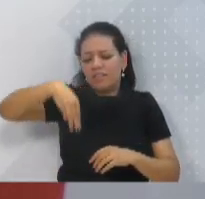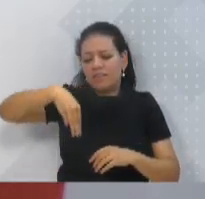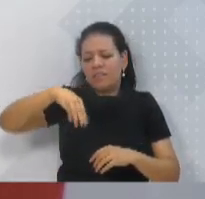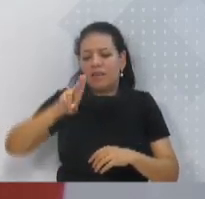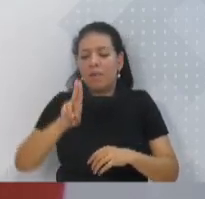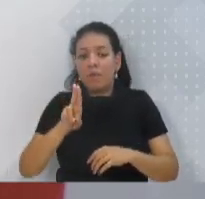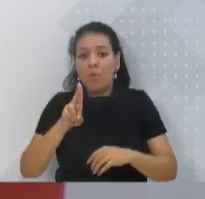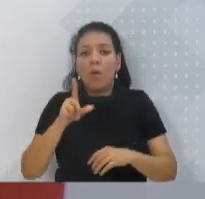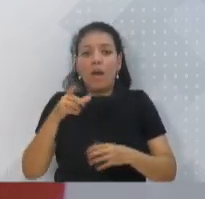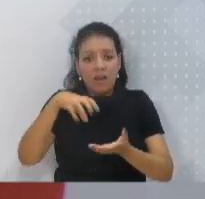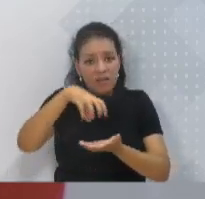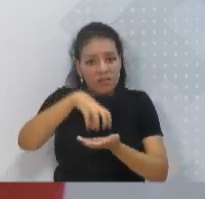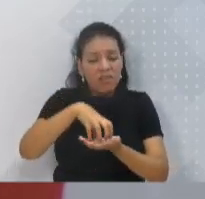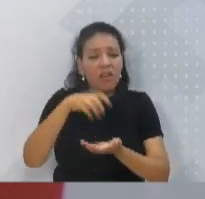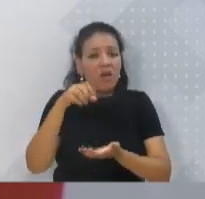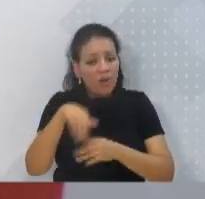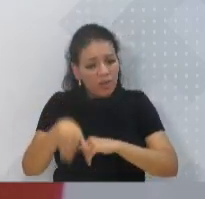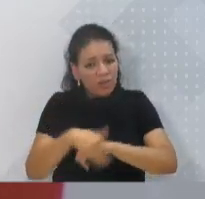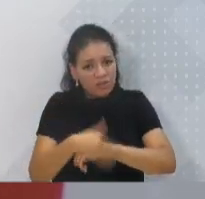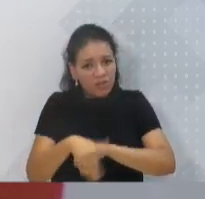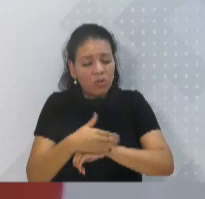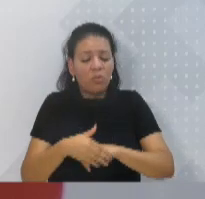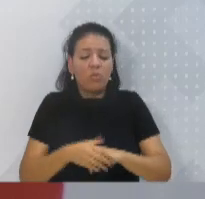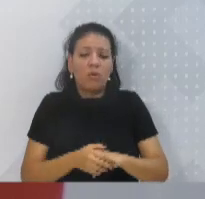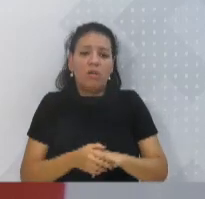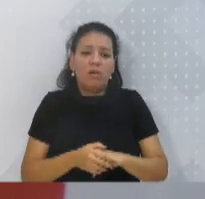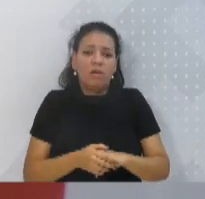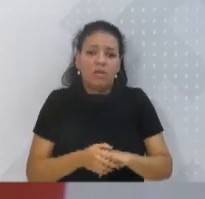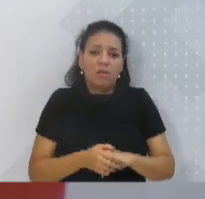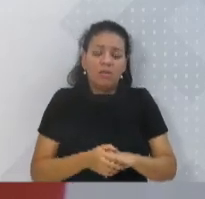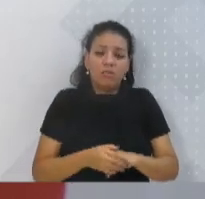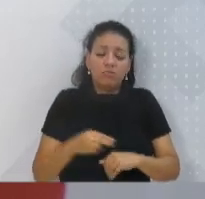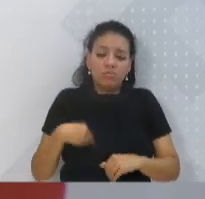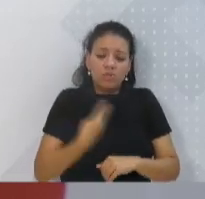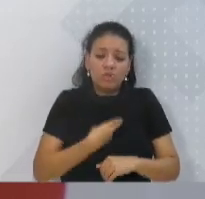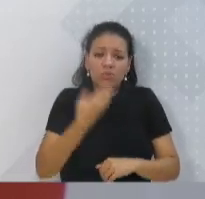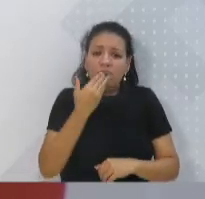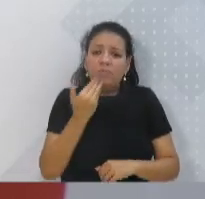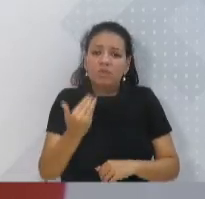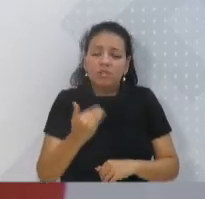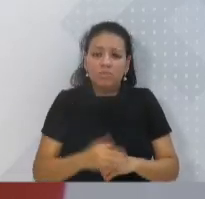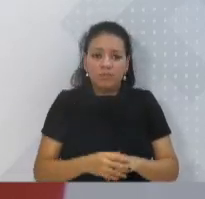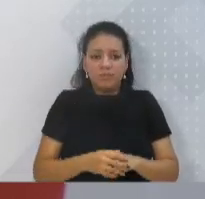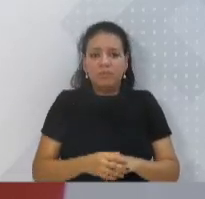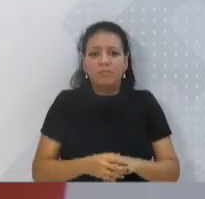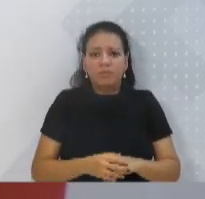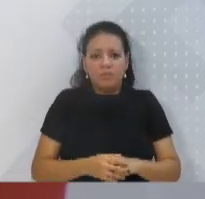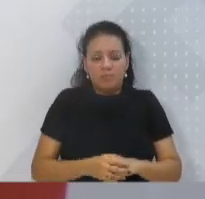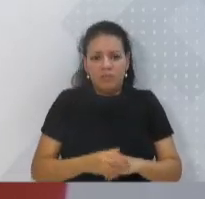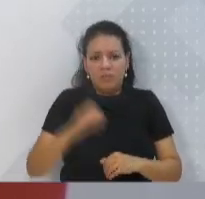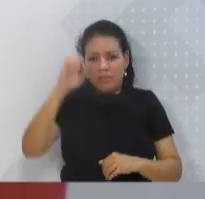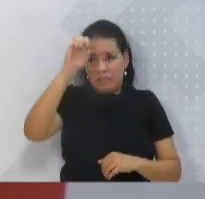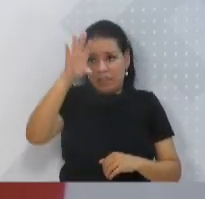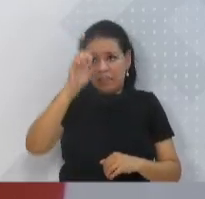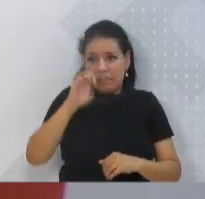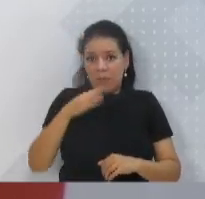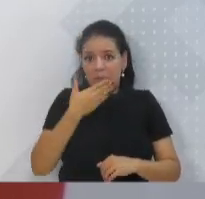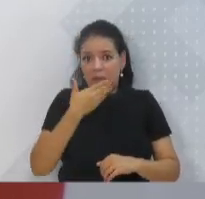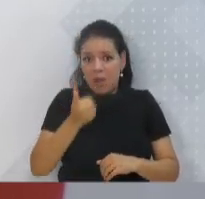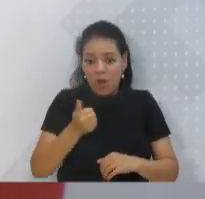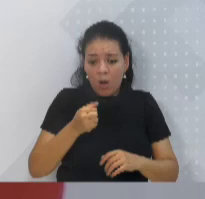que eu mencionei, o William Scheindevort. Então fica aqui a nossa solicitação, que possamos ter uma sinalização mais